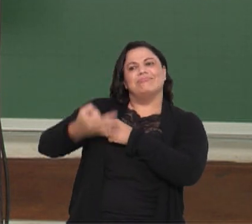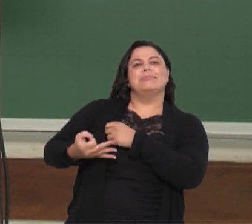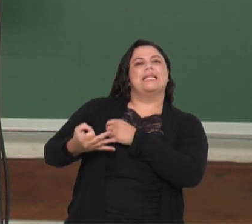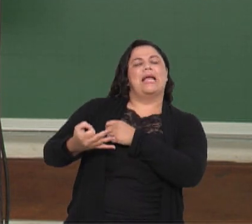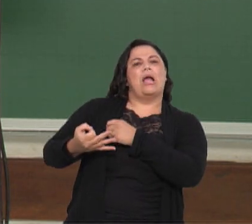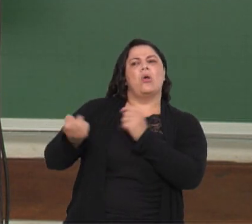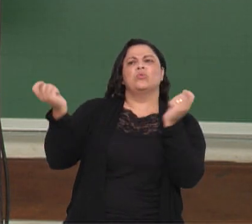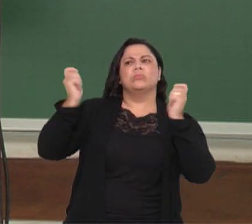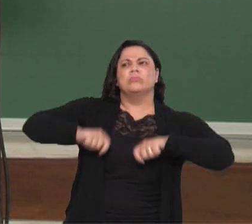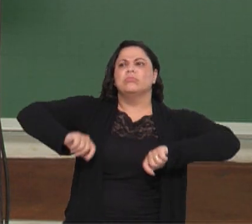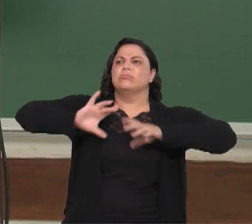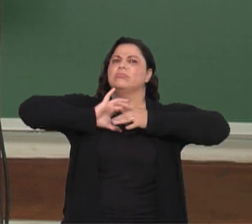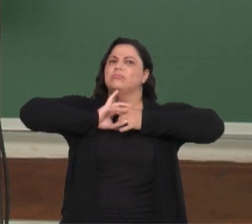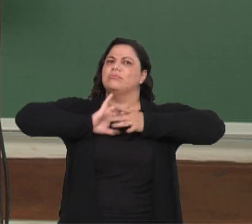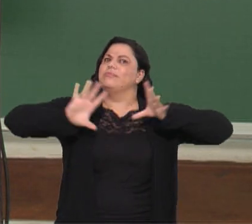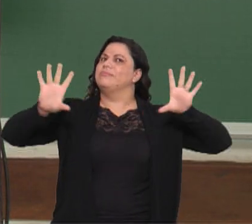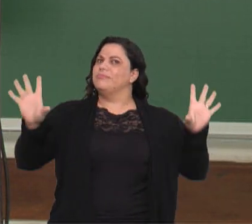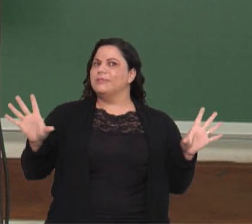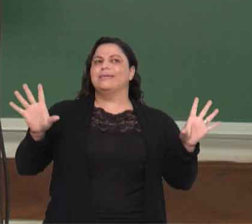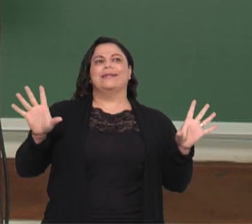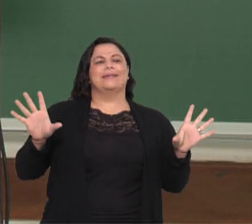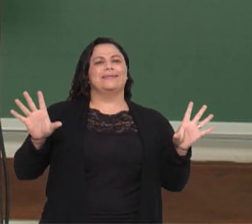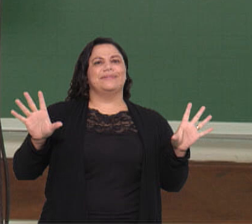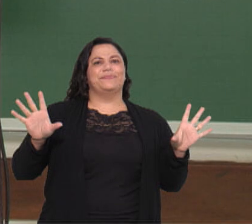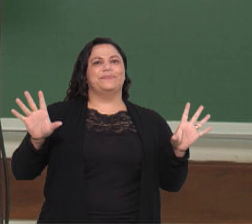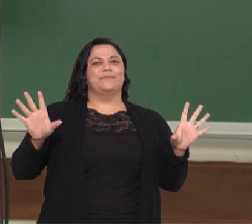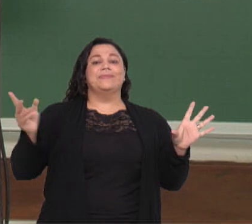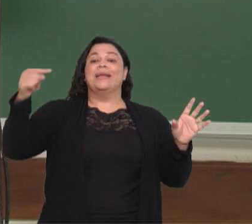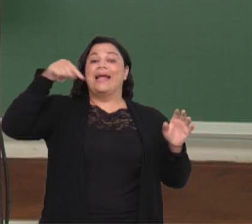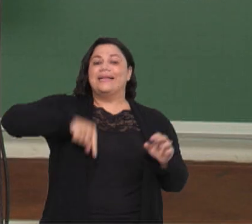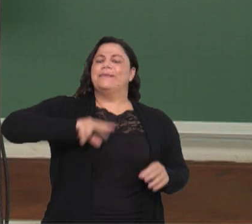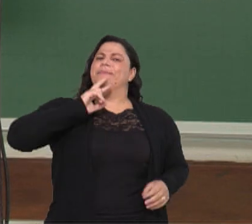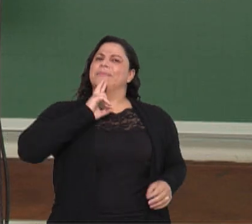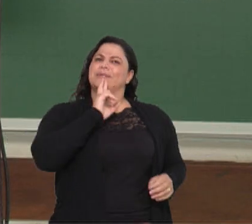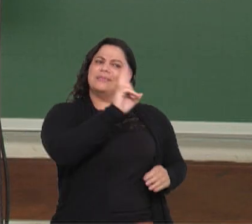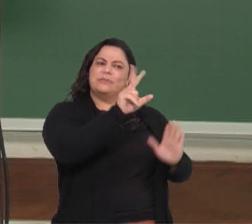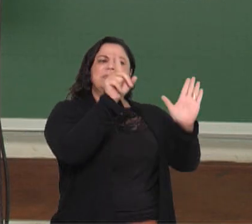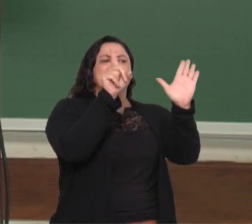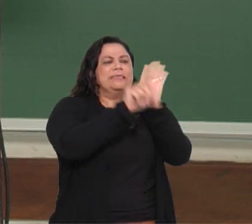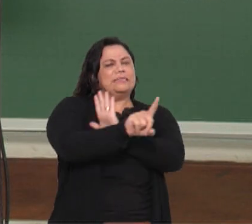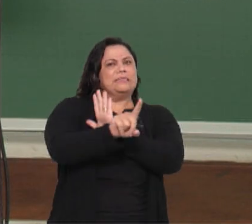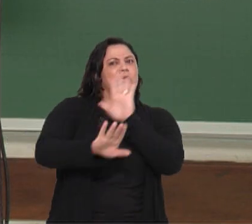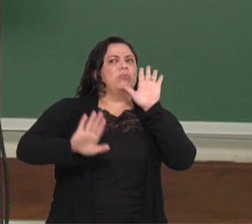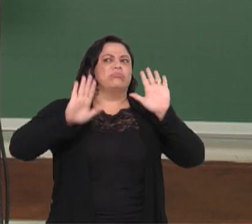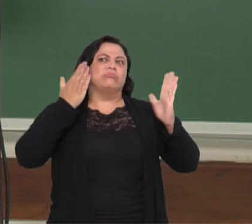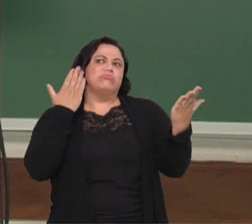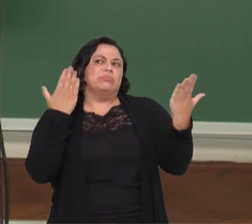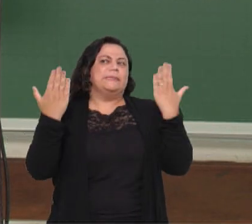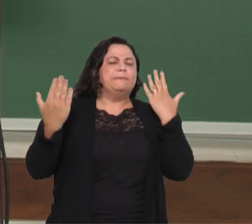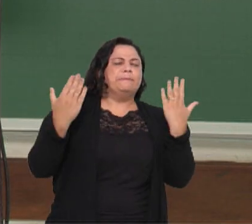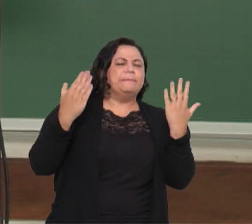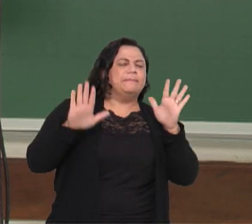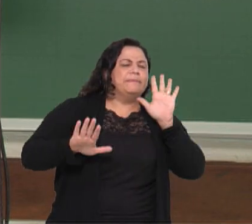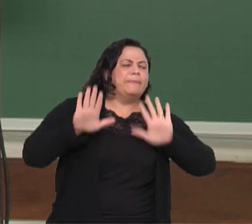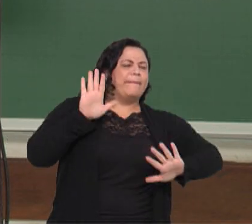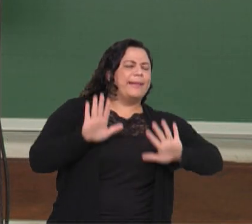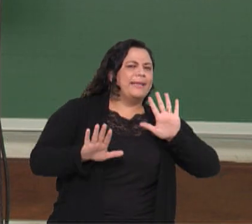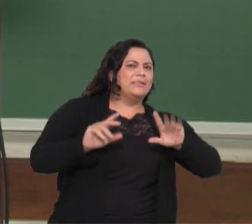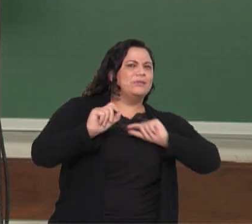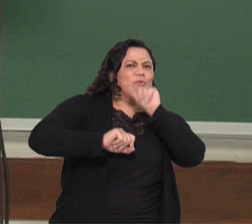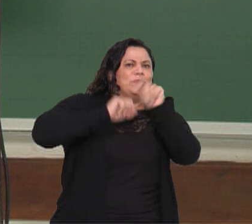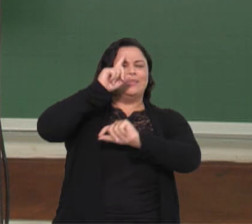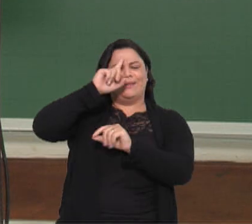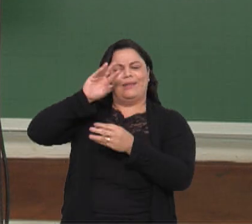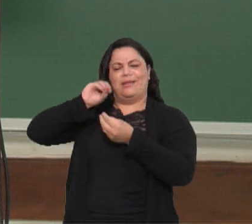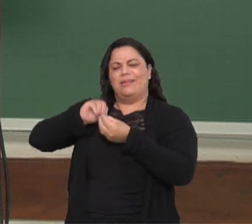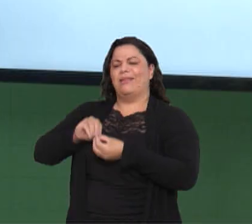existe liberdade ali? Aqui, para responder essa questão, vai depender de como nós definimos a liberdade. Porque se a gente